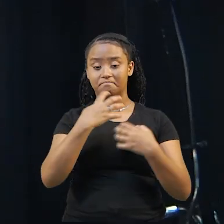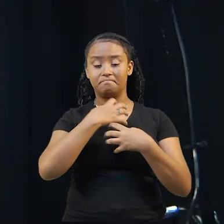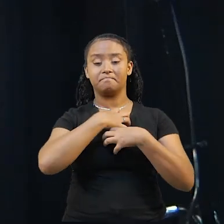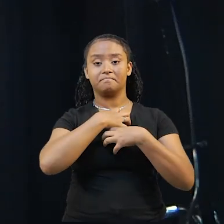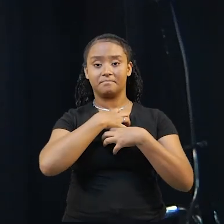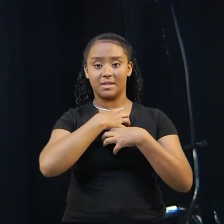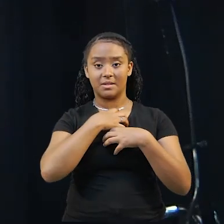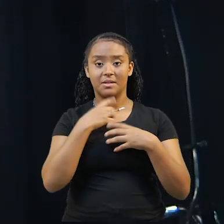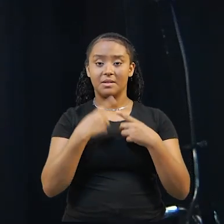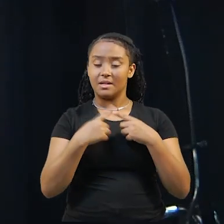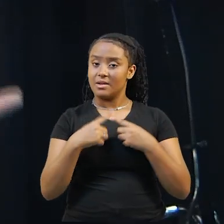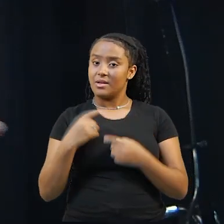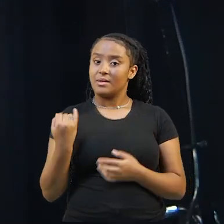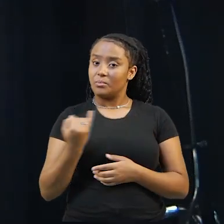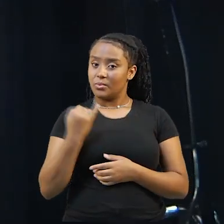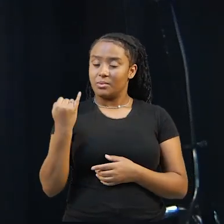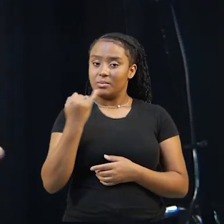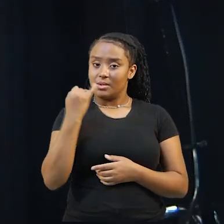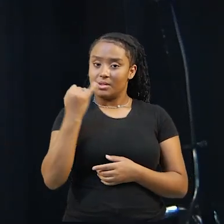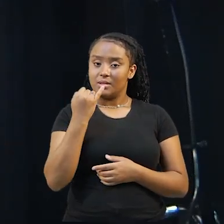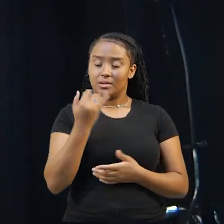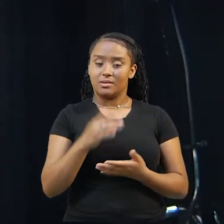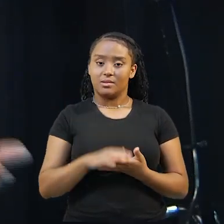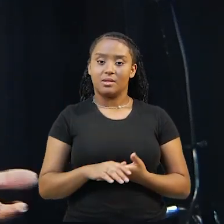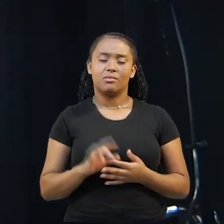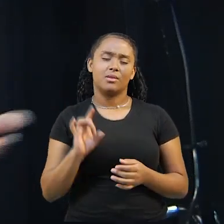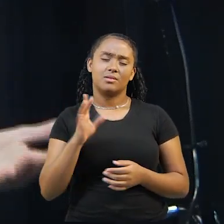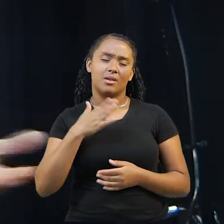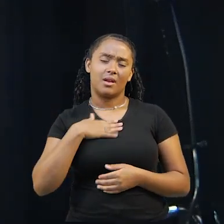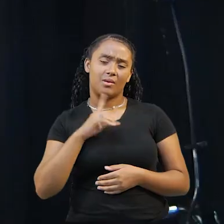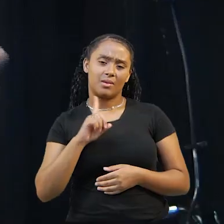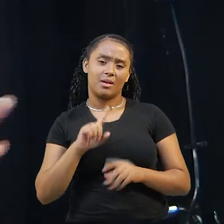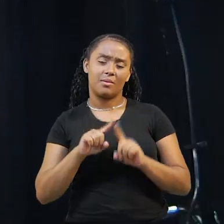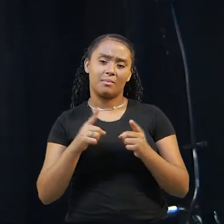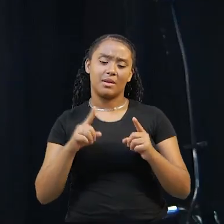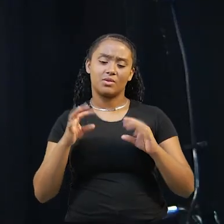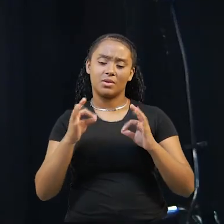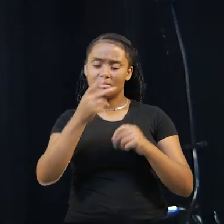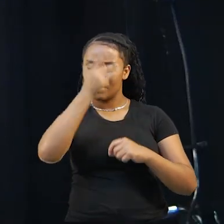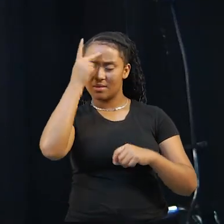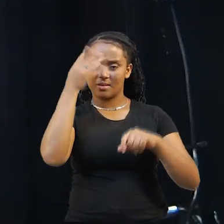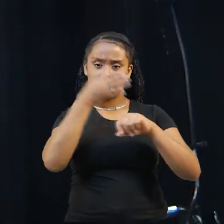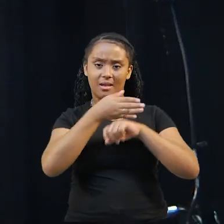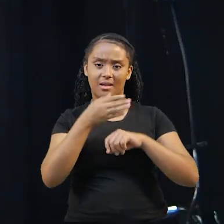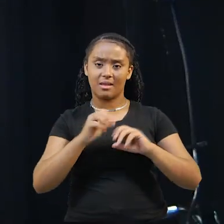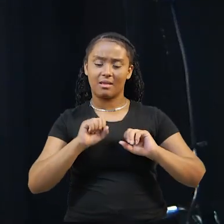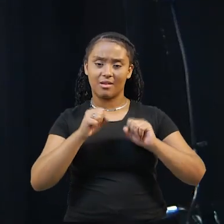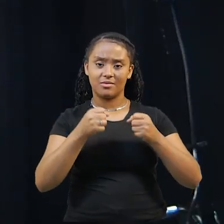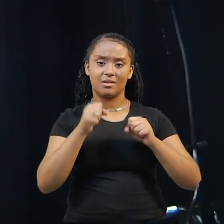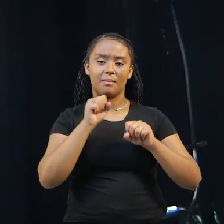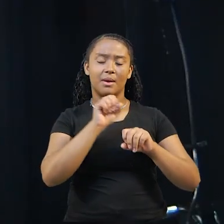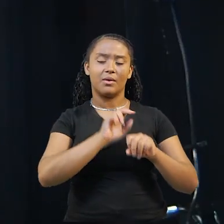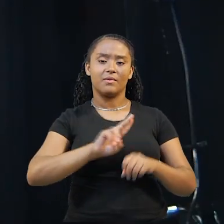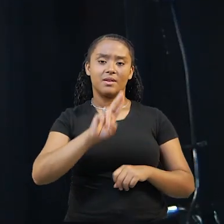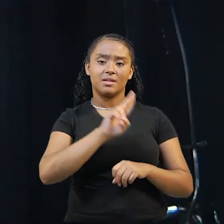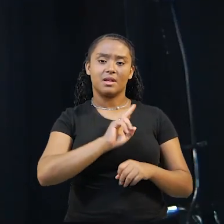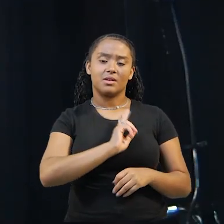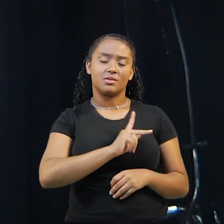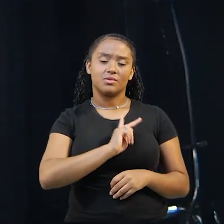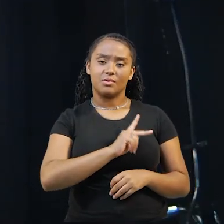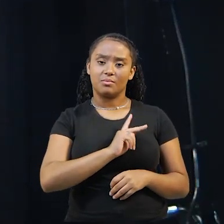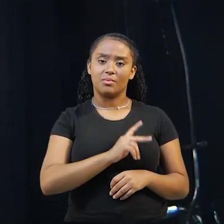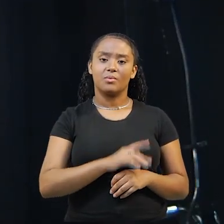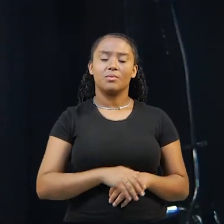que eu atribuo e que eu acho que não sou só eu acho que todo mundo que está aqui se dedica à universidade pública atribui